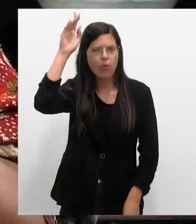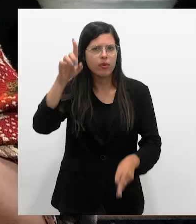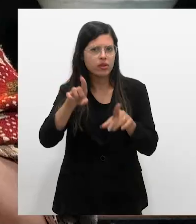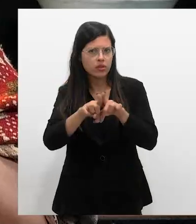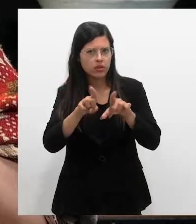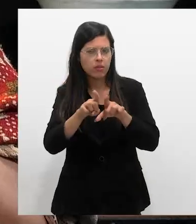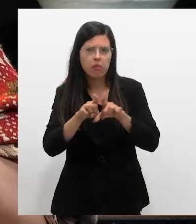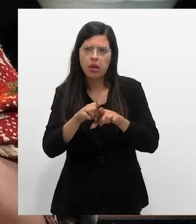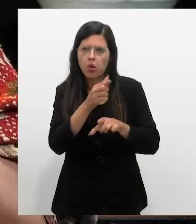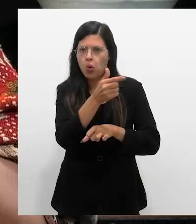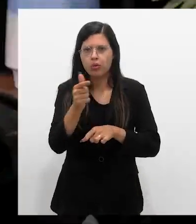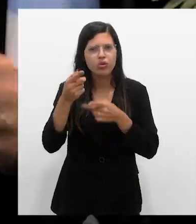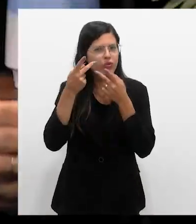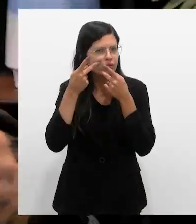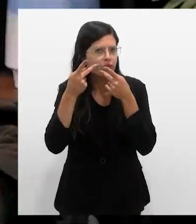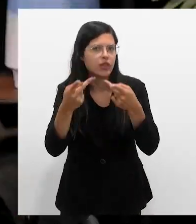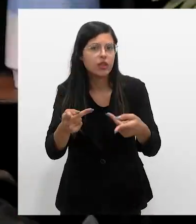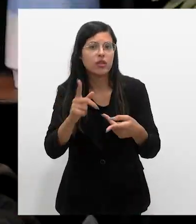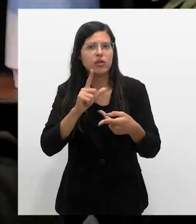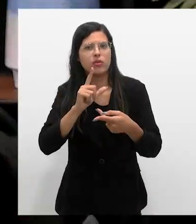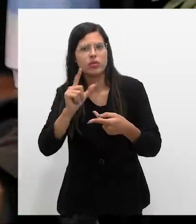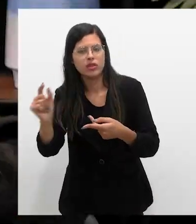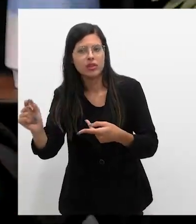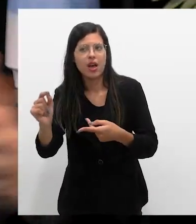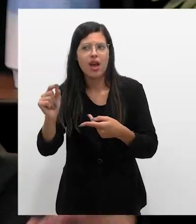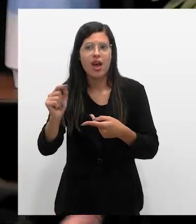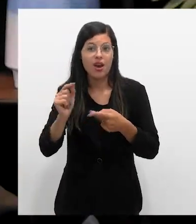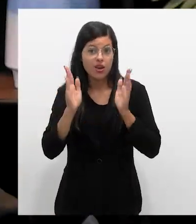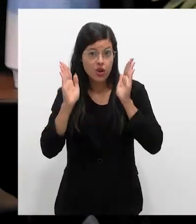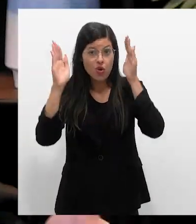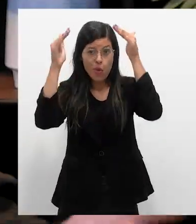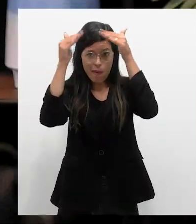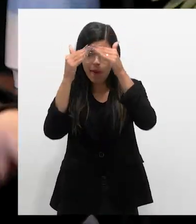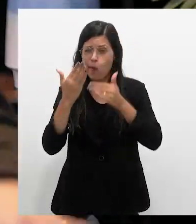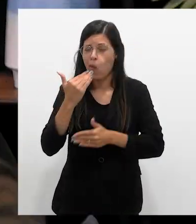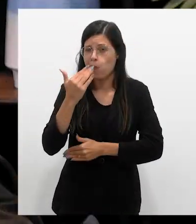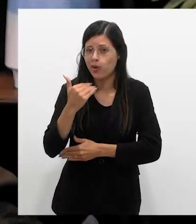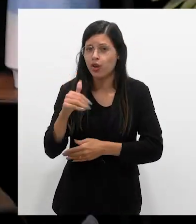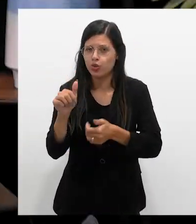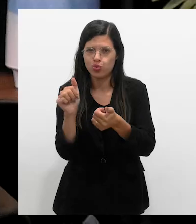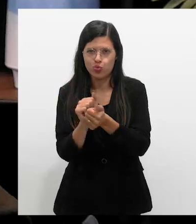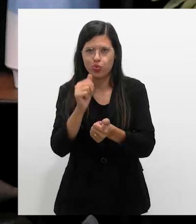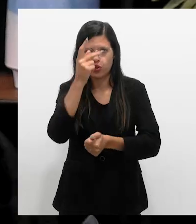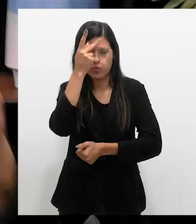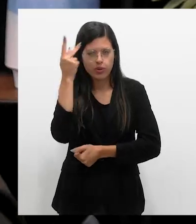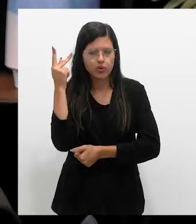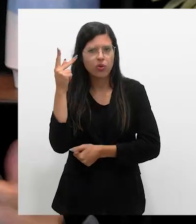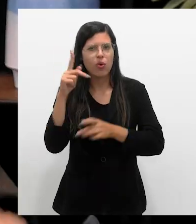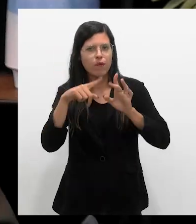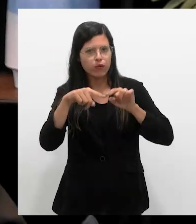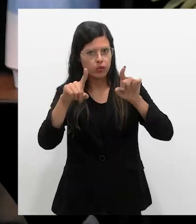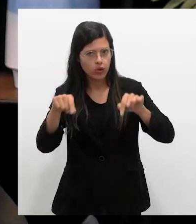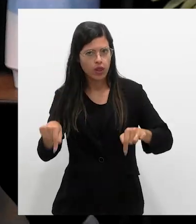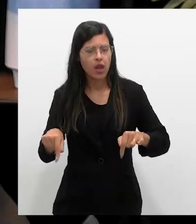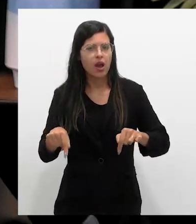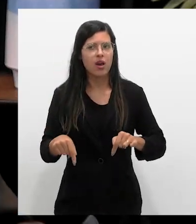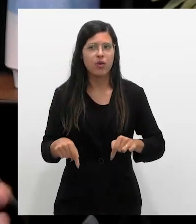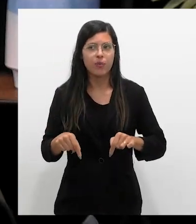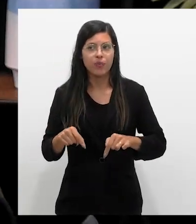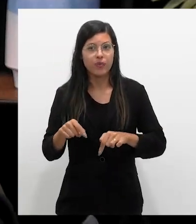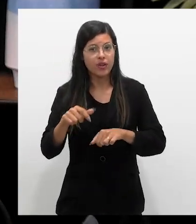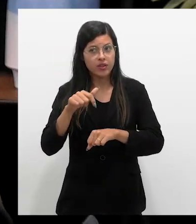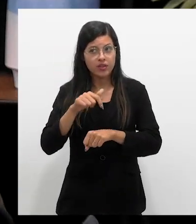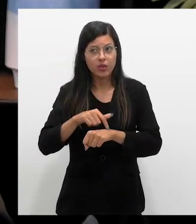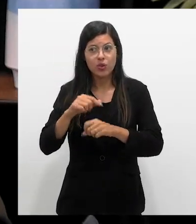chegam para uma visita e saem, então é muito movimentado. E o Papa comia no refeitório com as pessoas, com os funcionários, né?